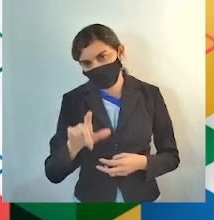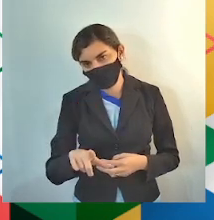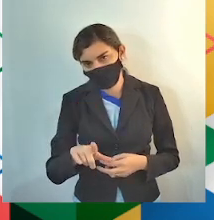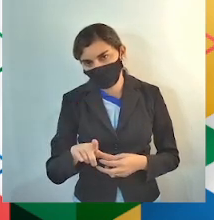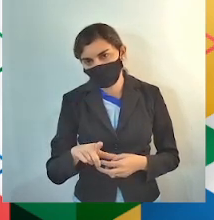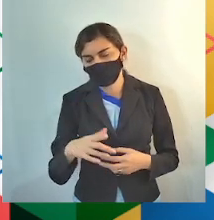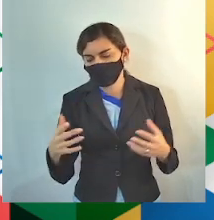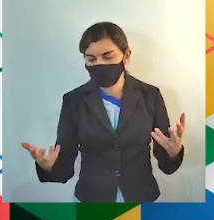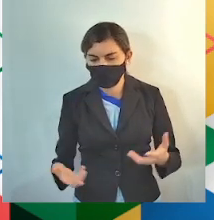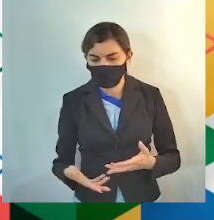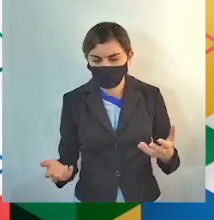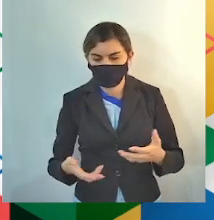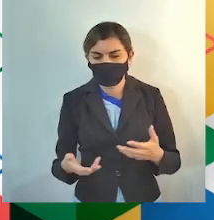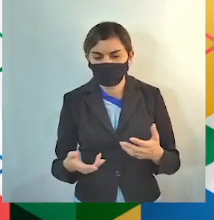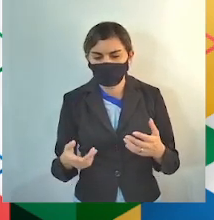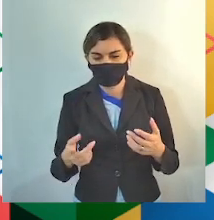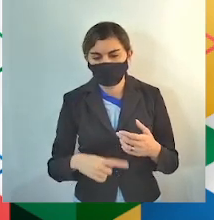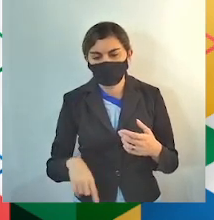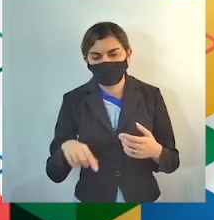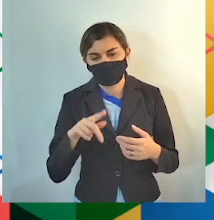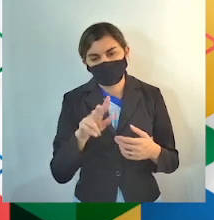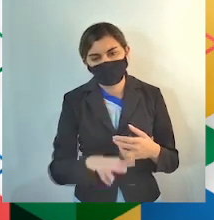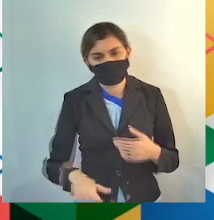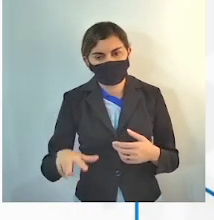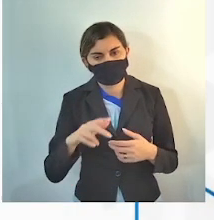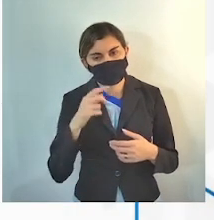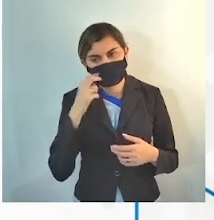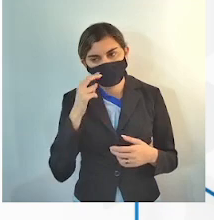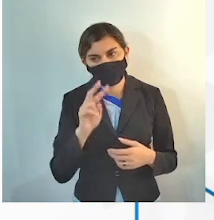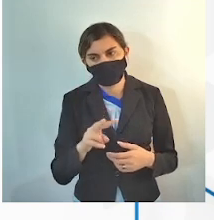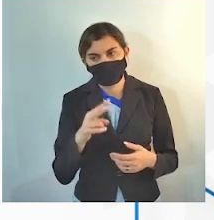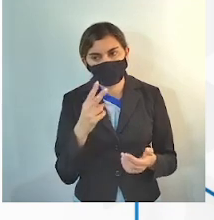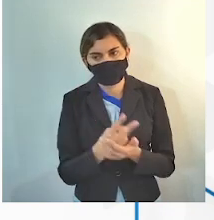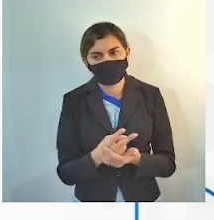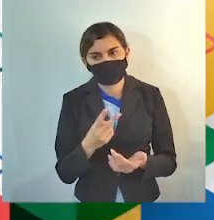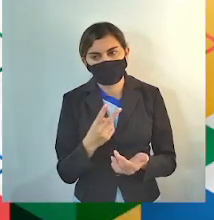certo? Agora dos personal pronouns. Veja que sempre